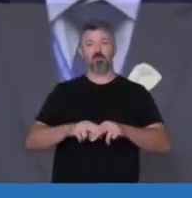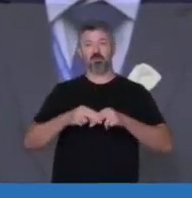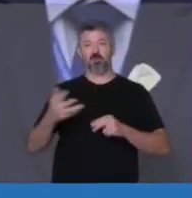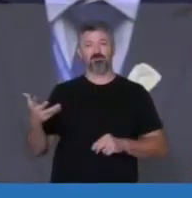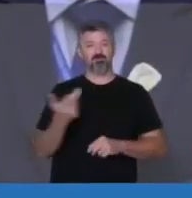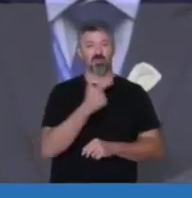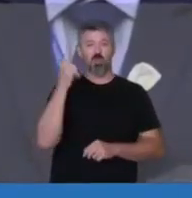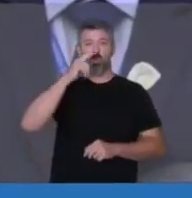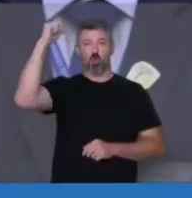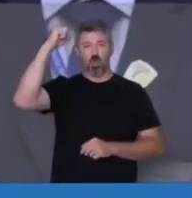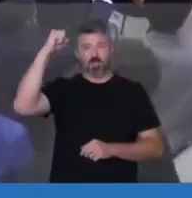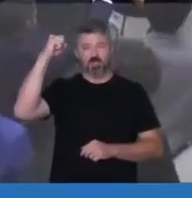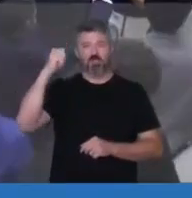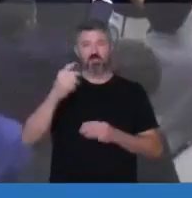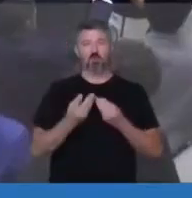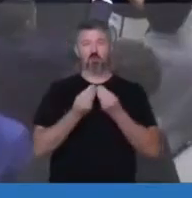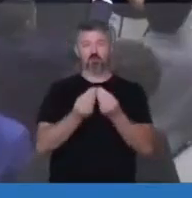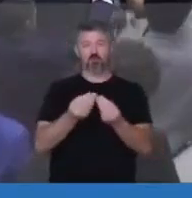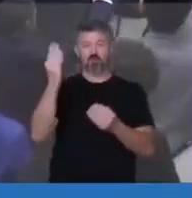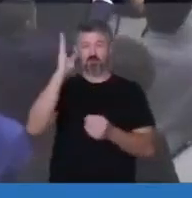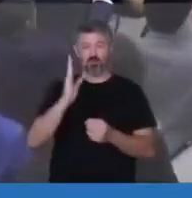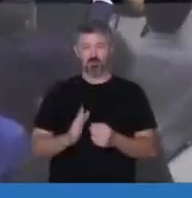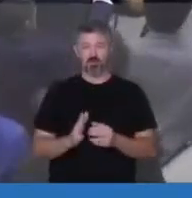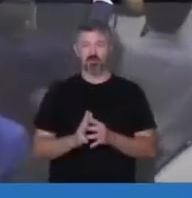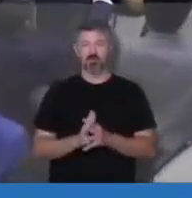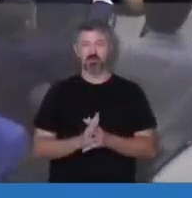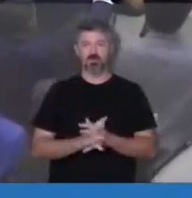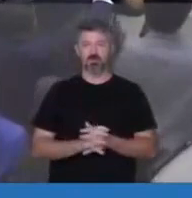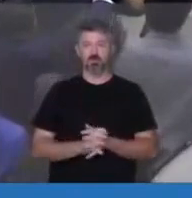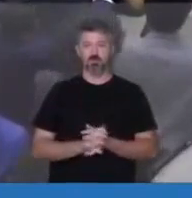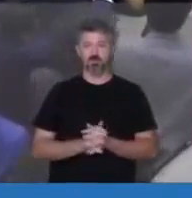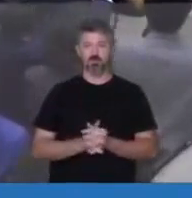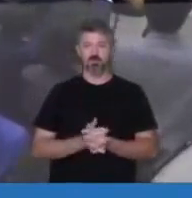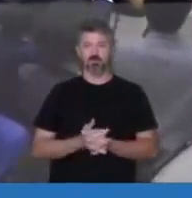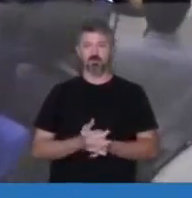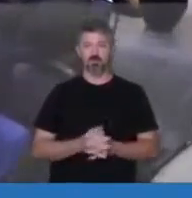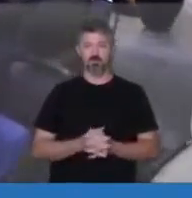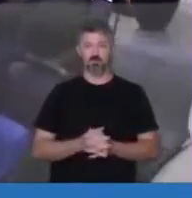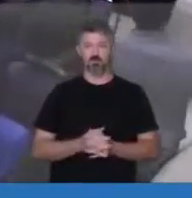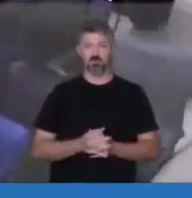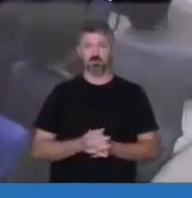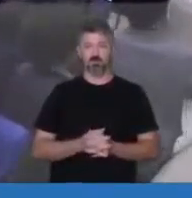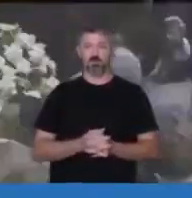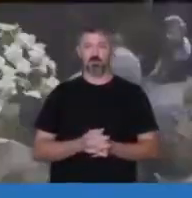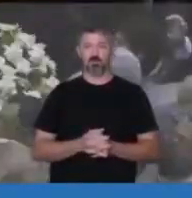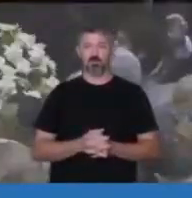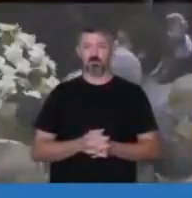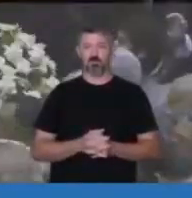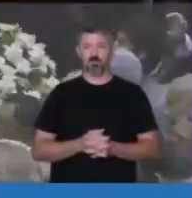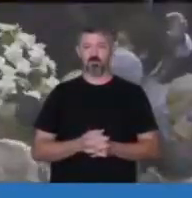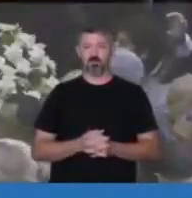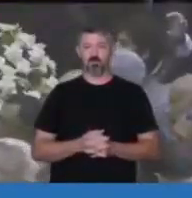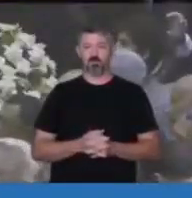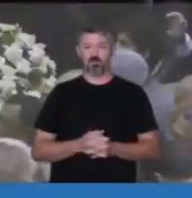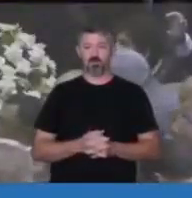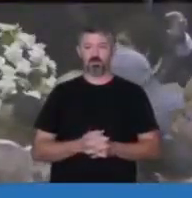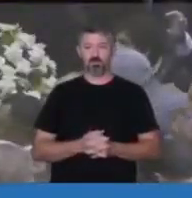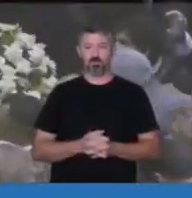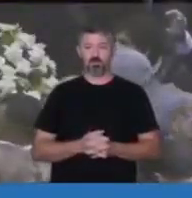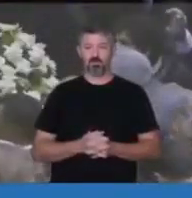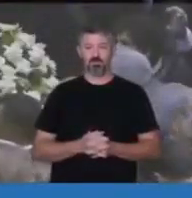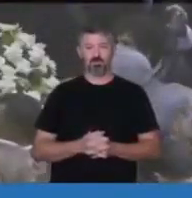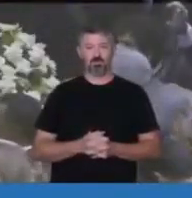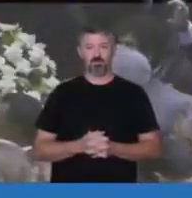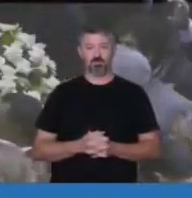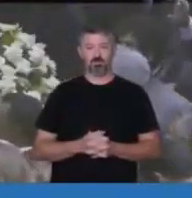alíquota geral eh definida com a promulgação desse texto Isso vai ser discutido ainda no ano que vem e